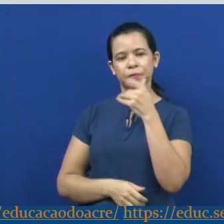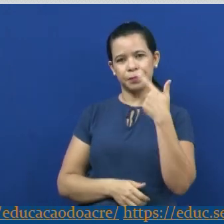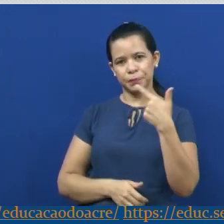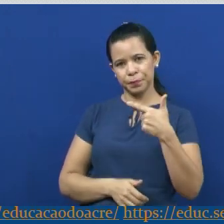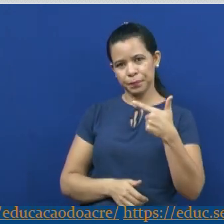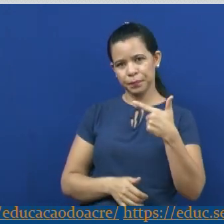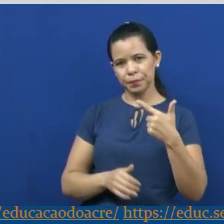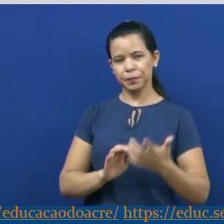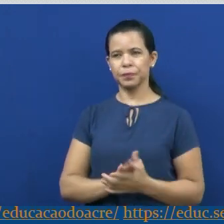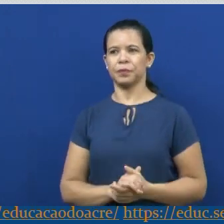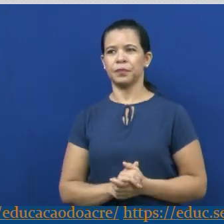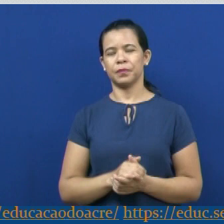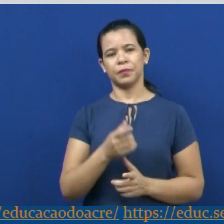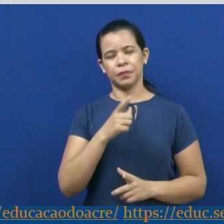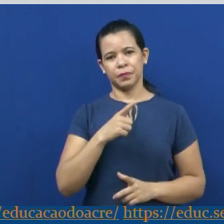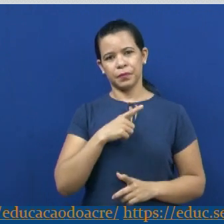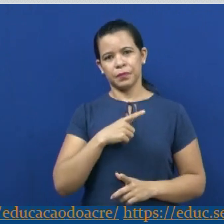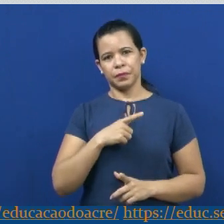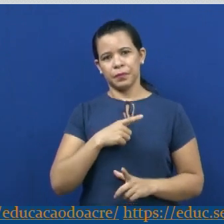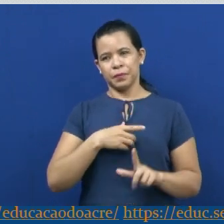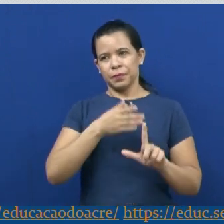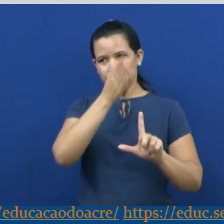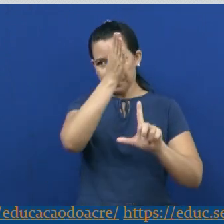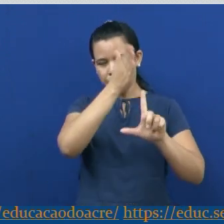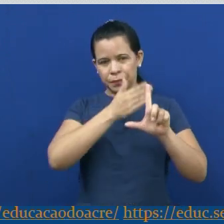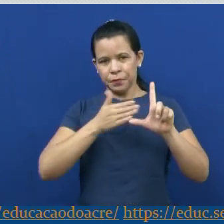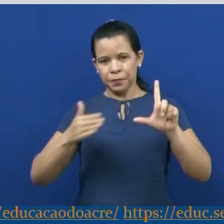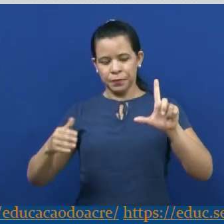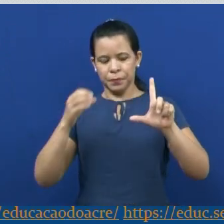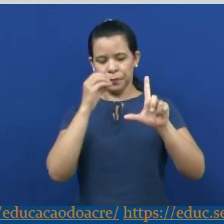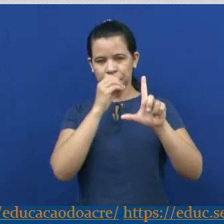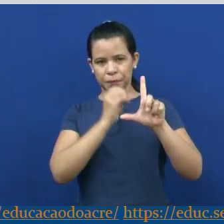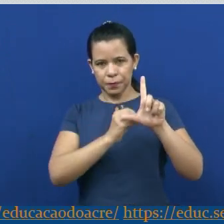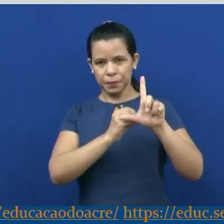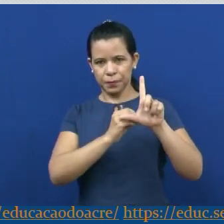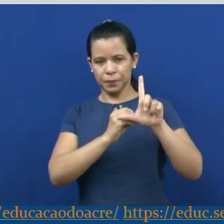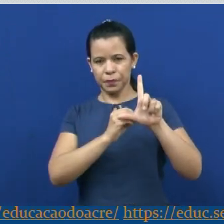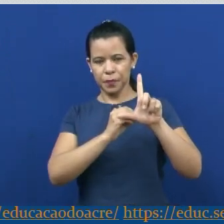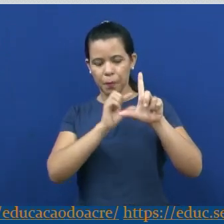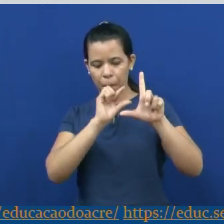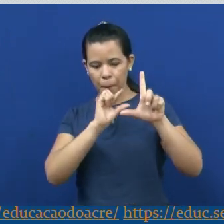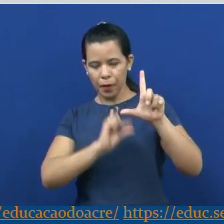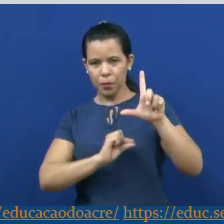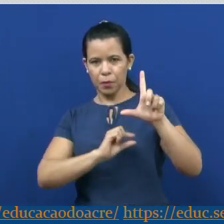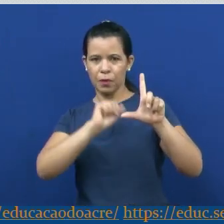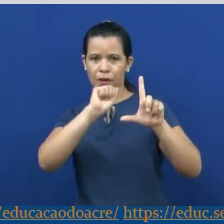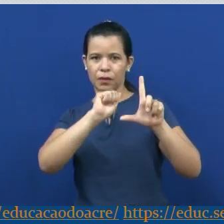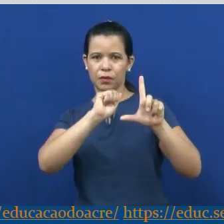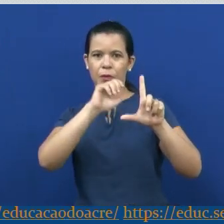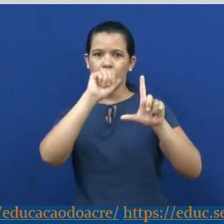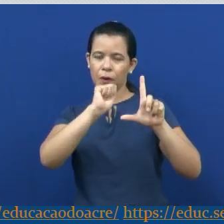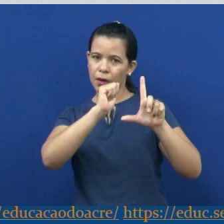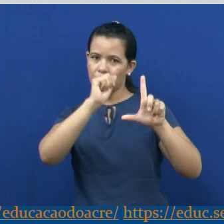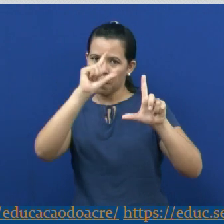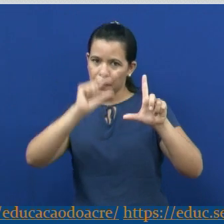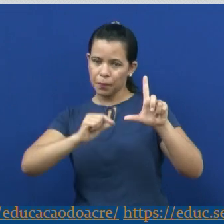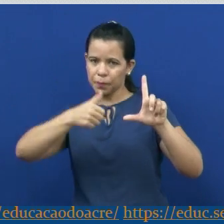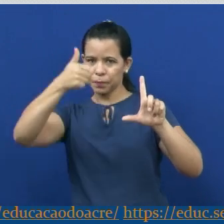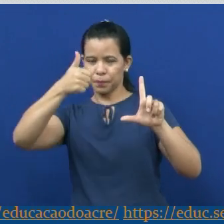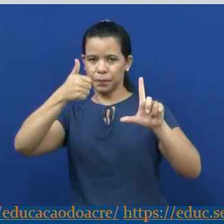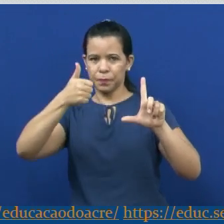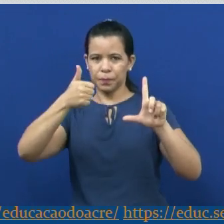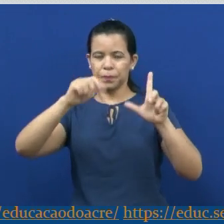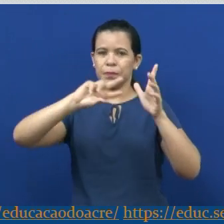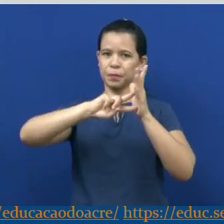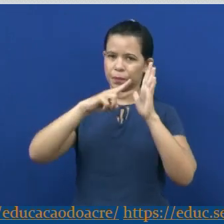No segundo caso, nós teremos o zero menor que o a e o a menor que 1. Isso implica